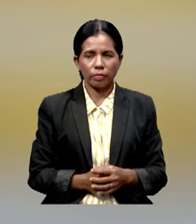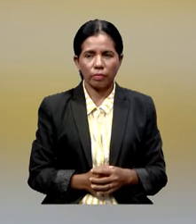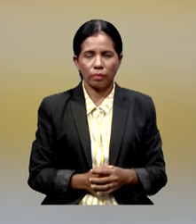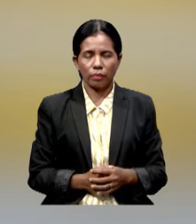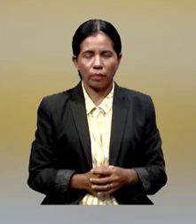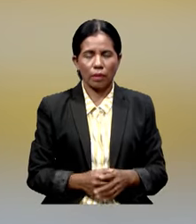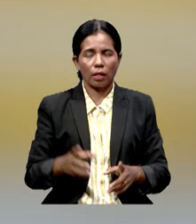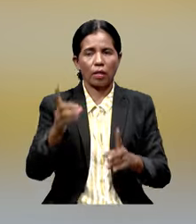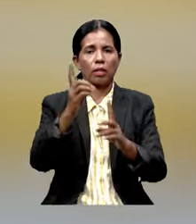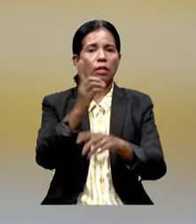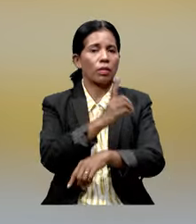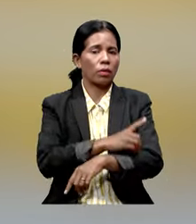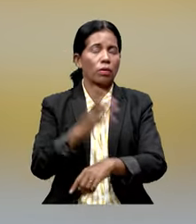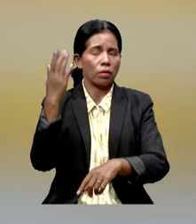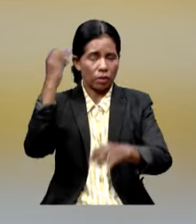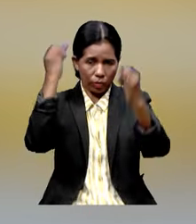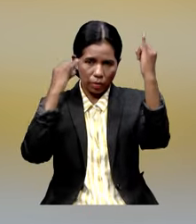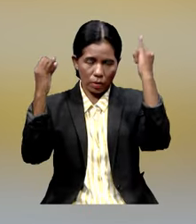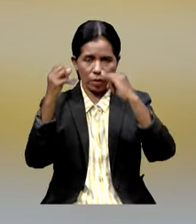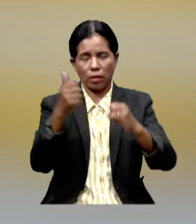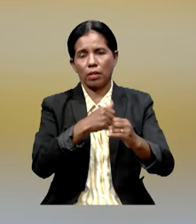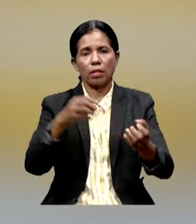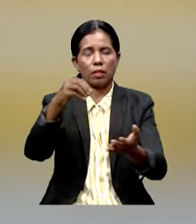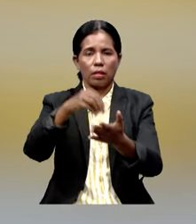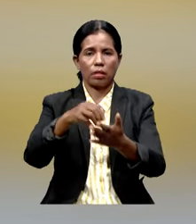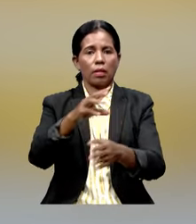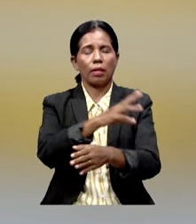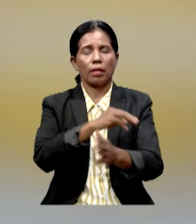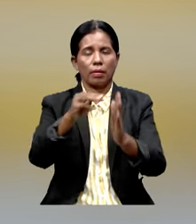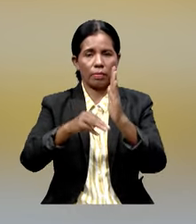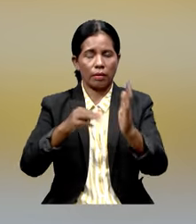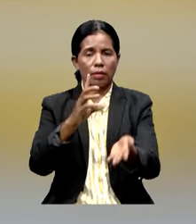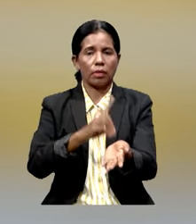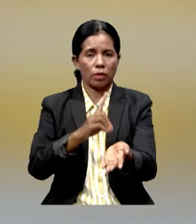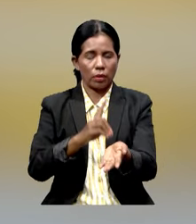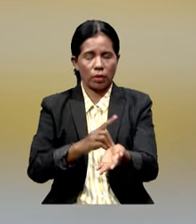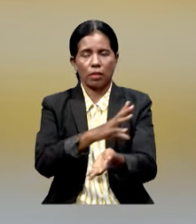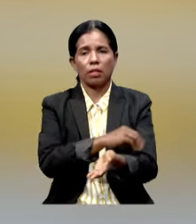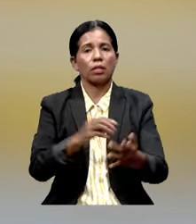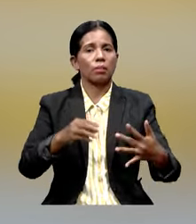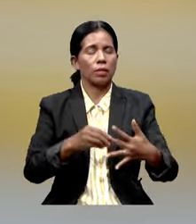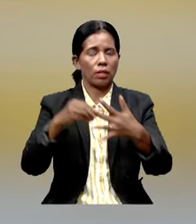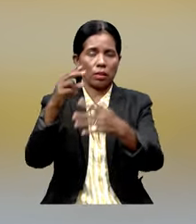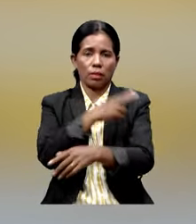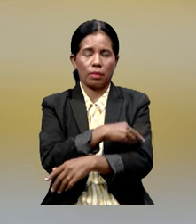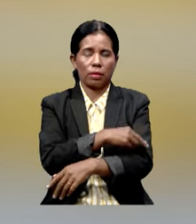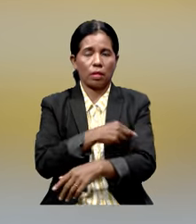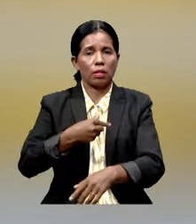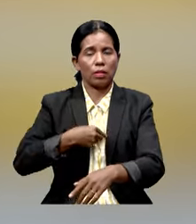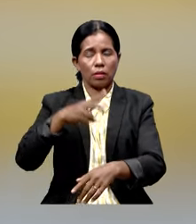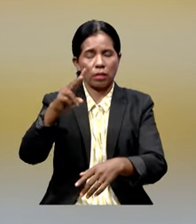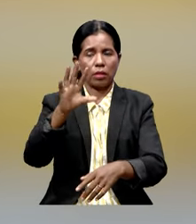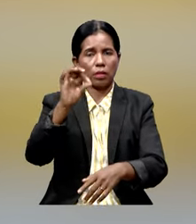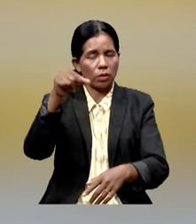E a Loron Hiracliuba e a informação balão na Bespalha, o médico especialista em neurologia e Hospital Nacional Catac, no